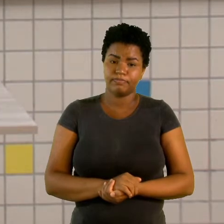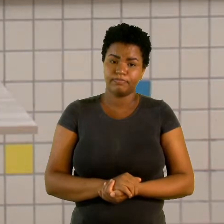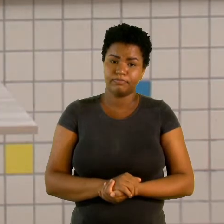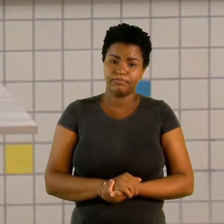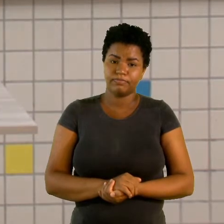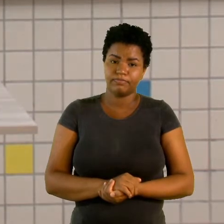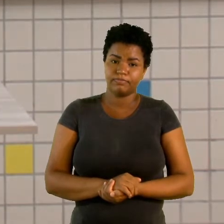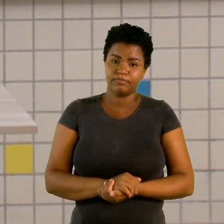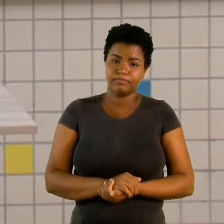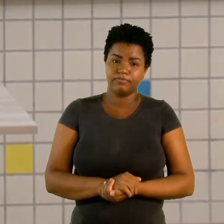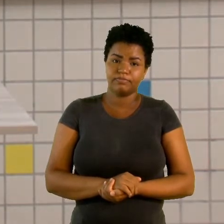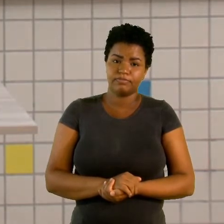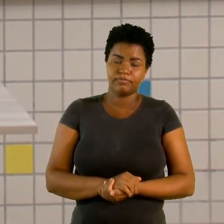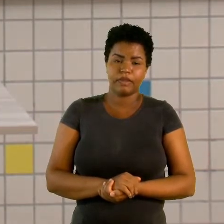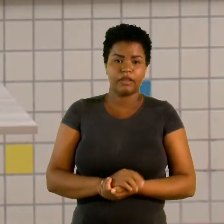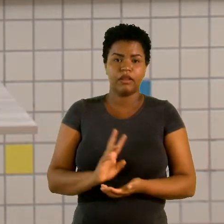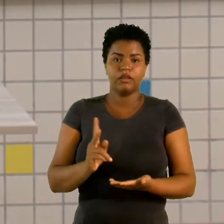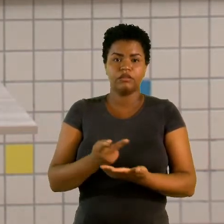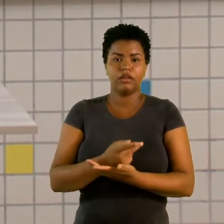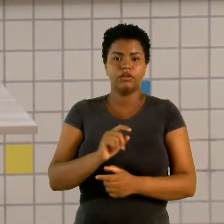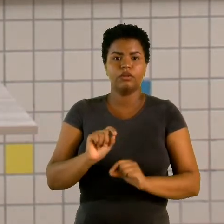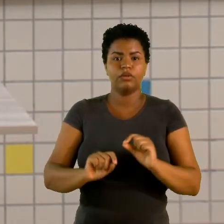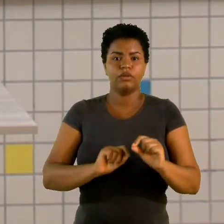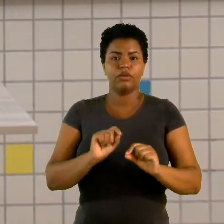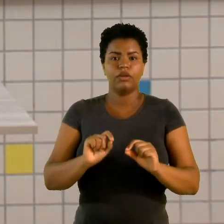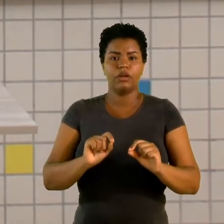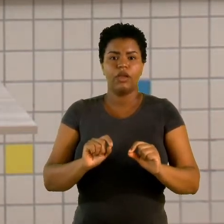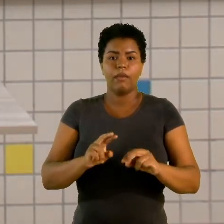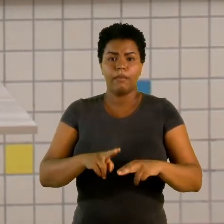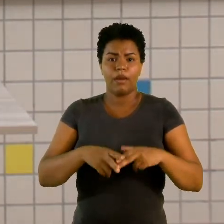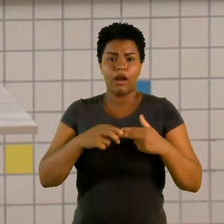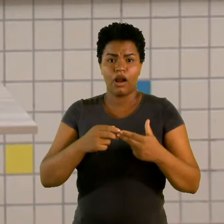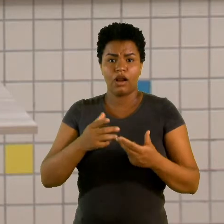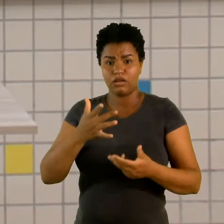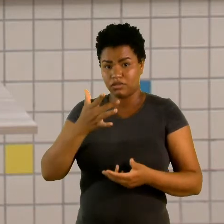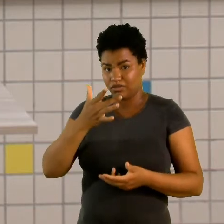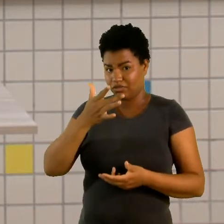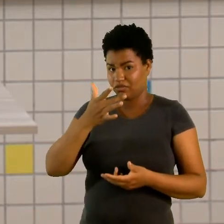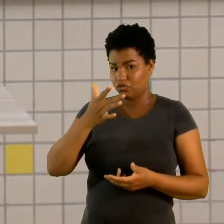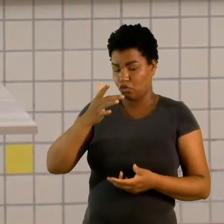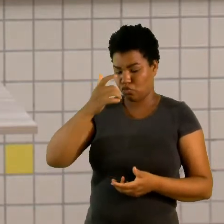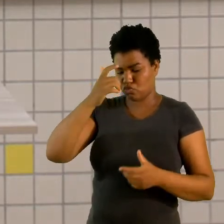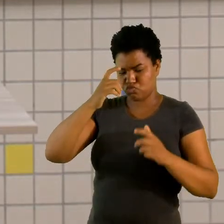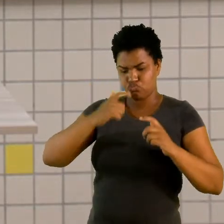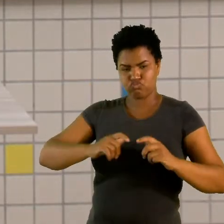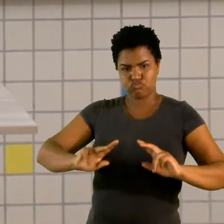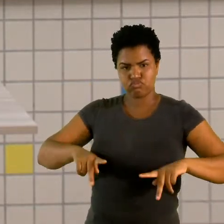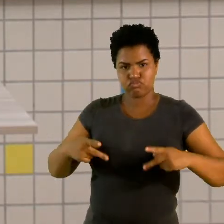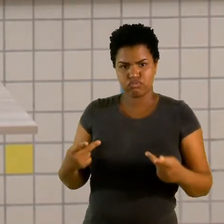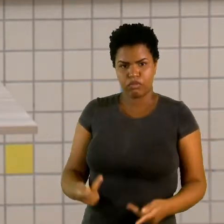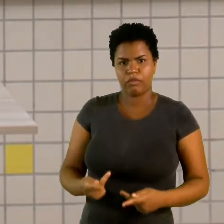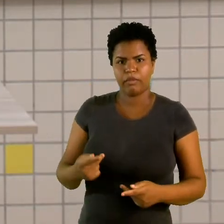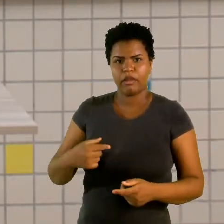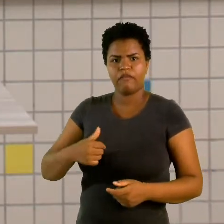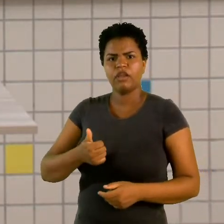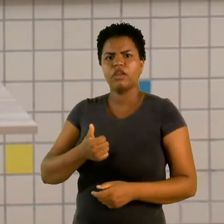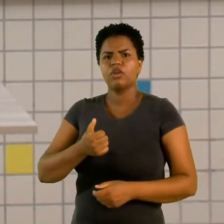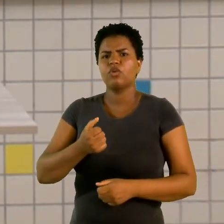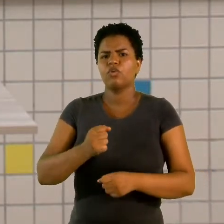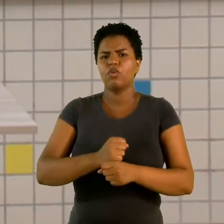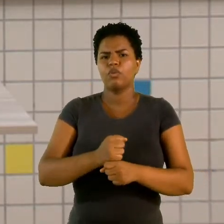Ele é causado por quê? Porque o aparecimento no ser humano, ele veio em 2019, não foi? Aonde foi que